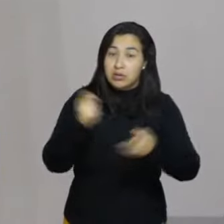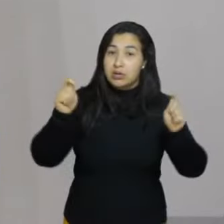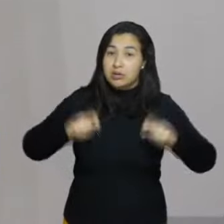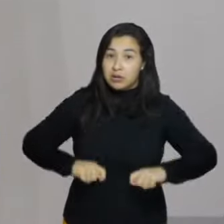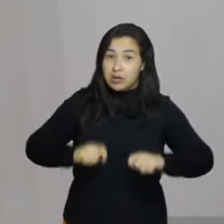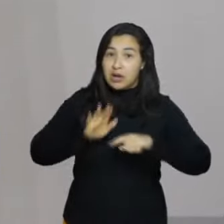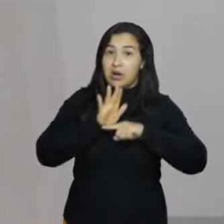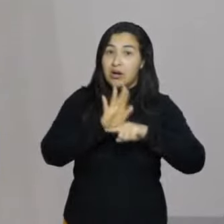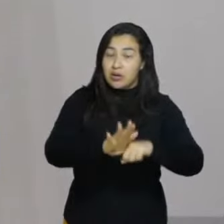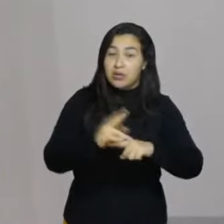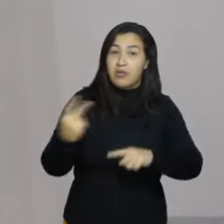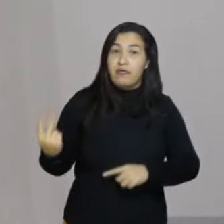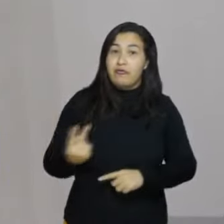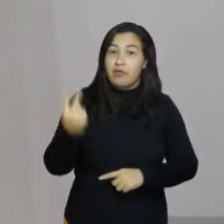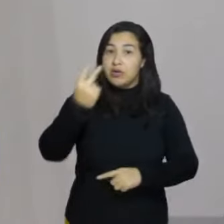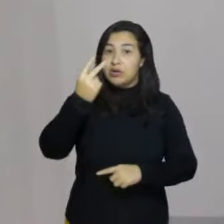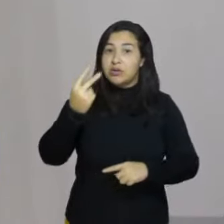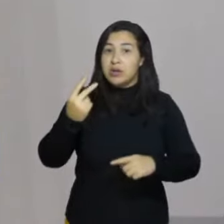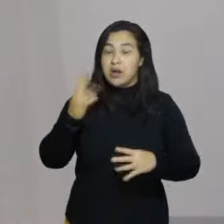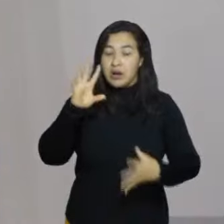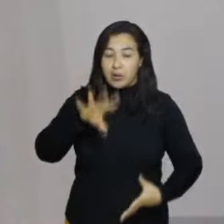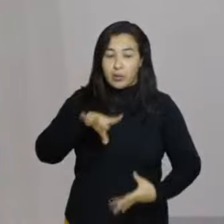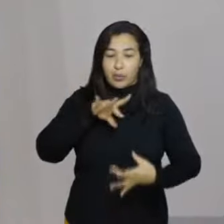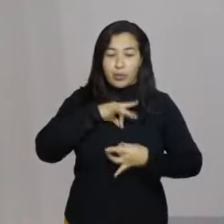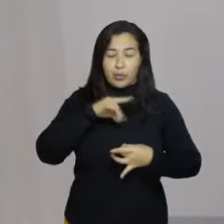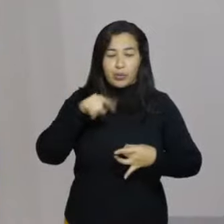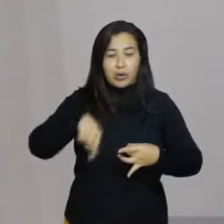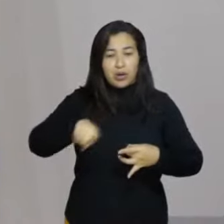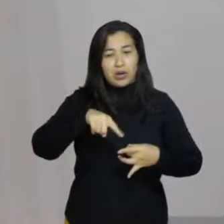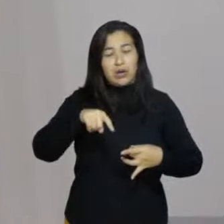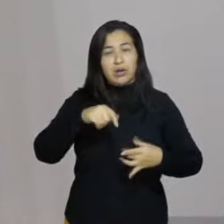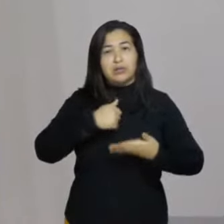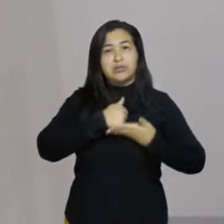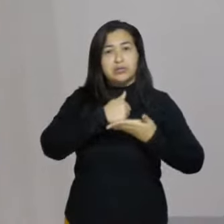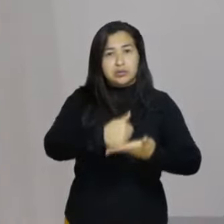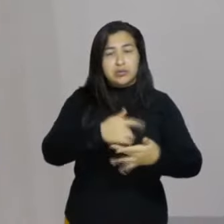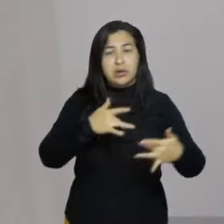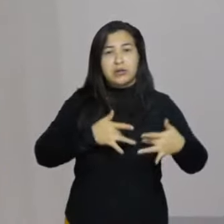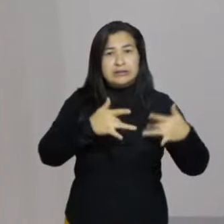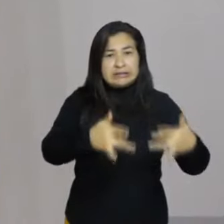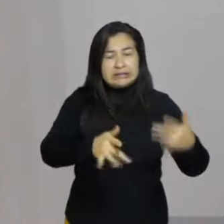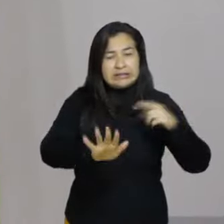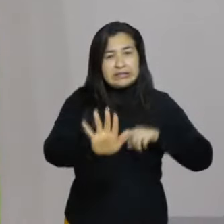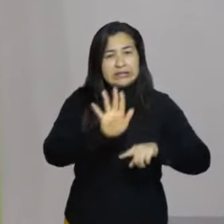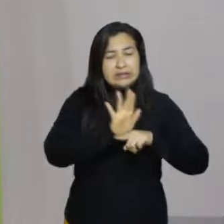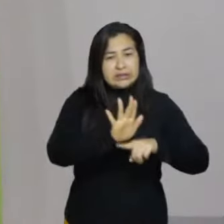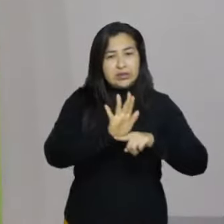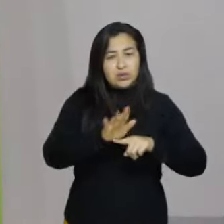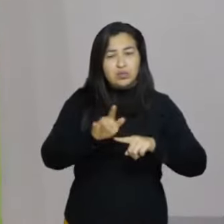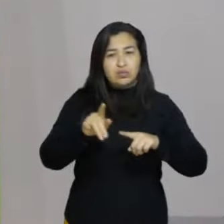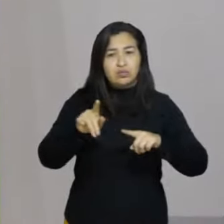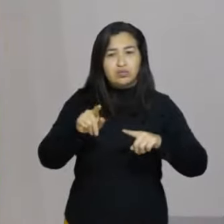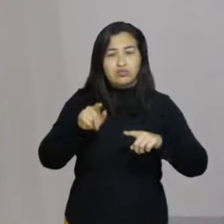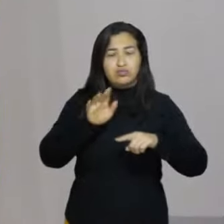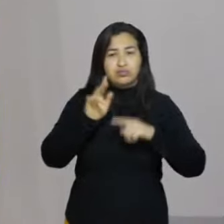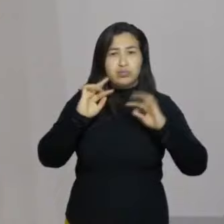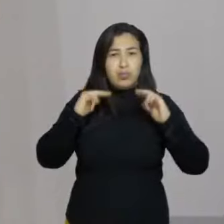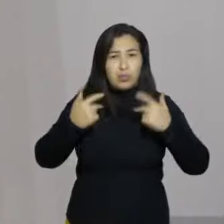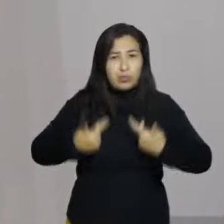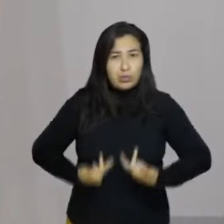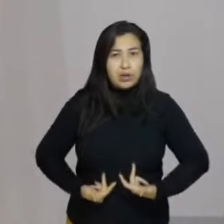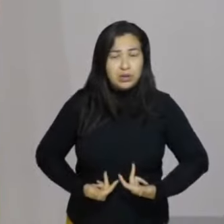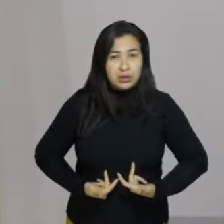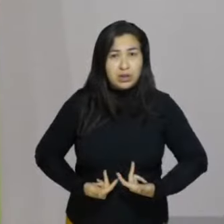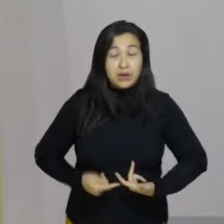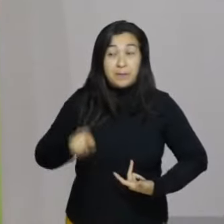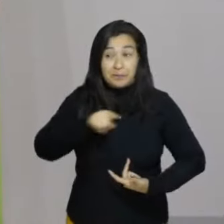valorizar o espírito de solidariedade e o compromisso com o auxílio humanitário, destacando a importância do transporte aéreo para o